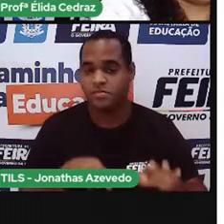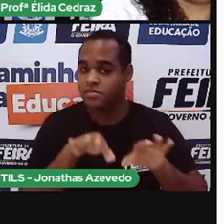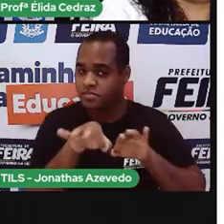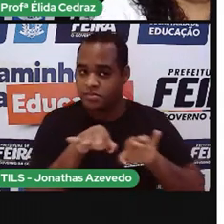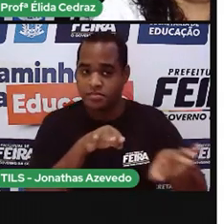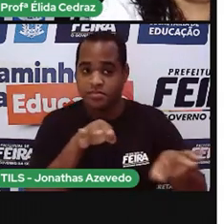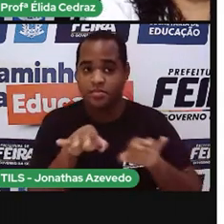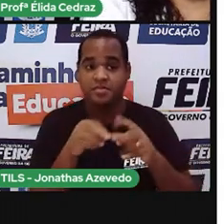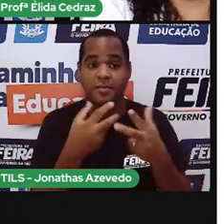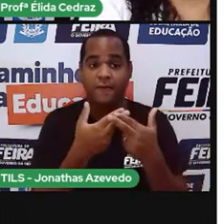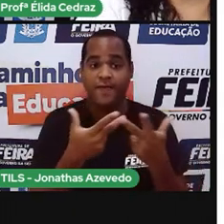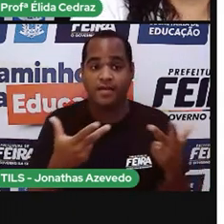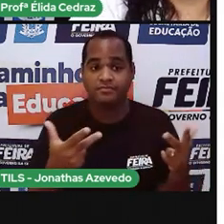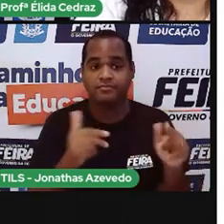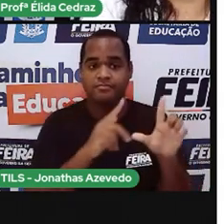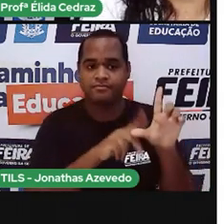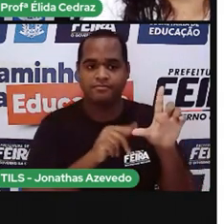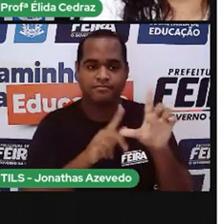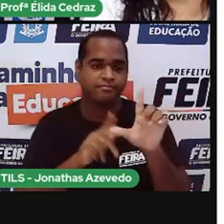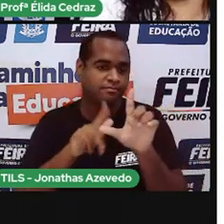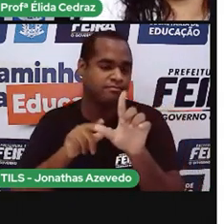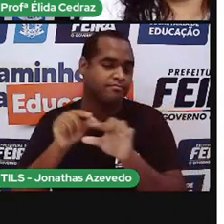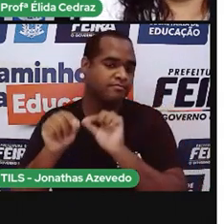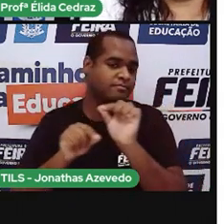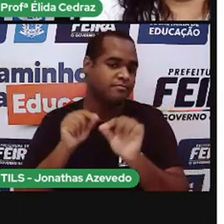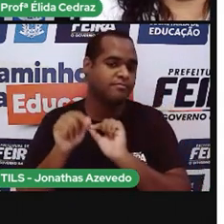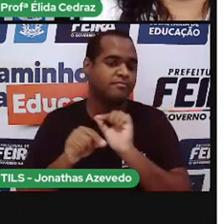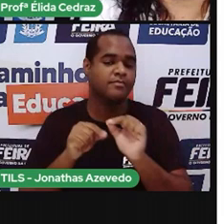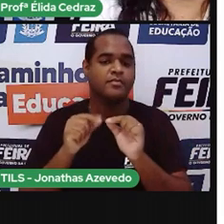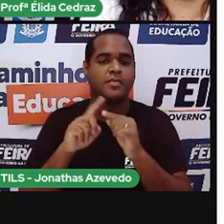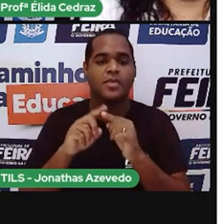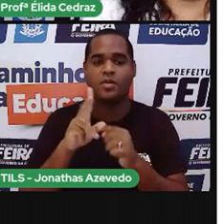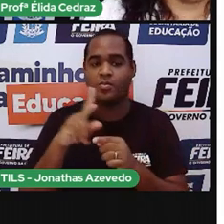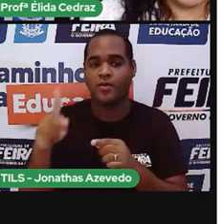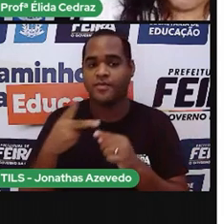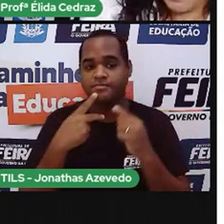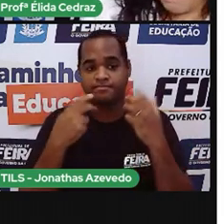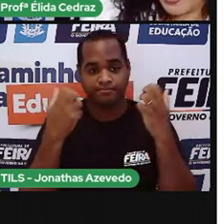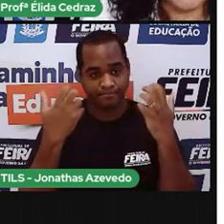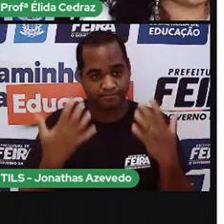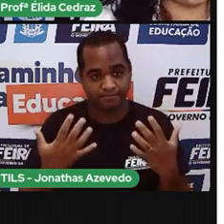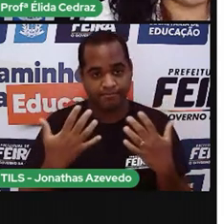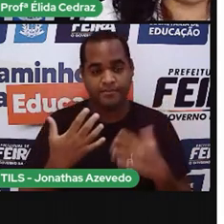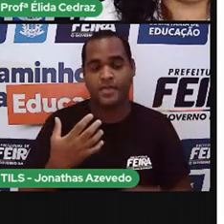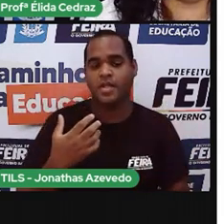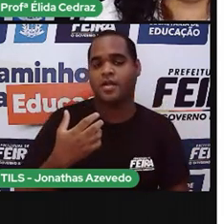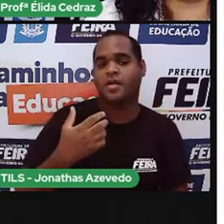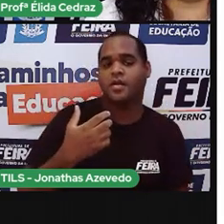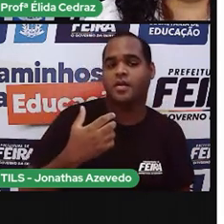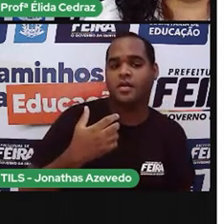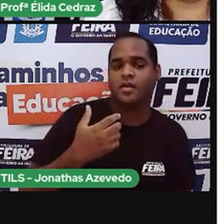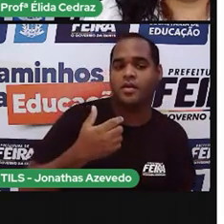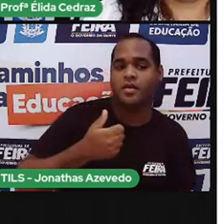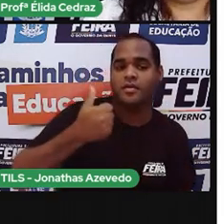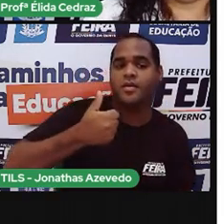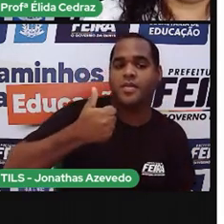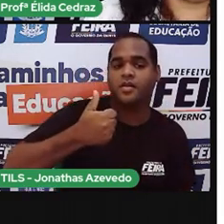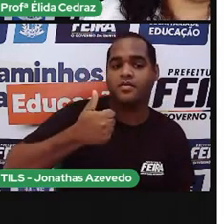Olha aí para palavrinha disse pra pro qual vai ser a primeira palavra